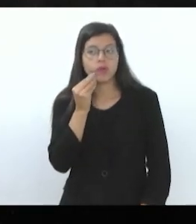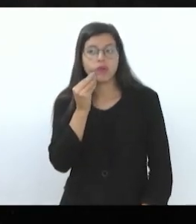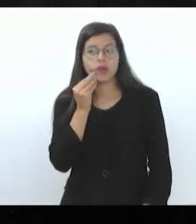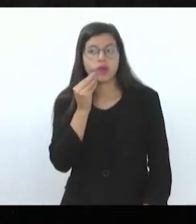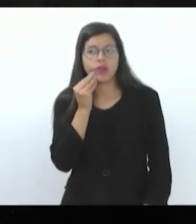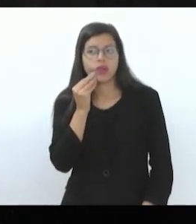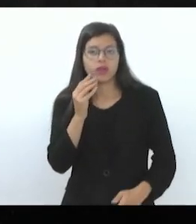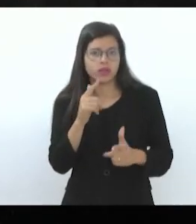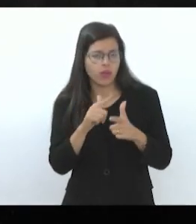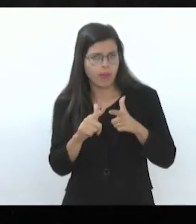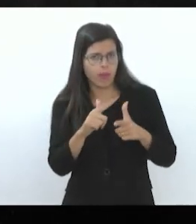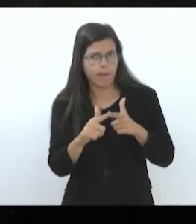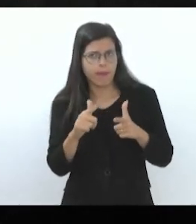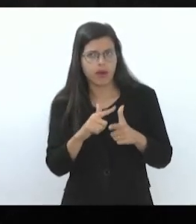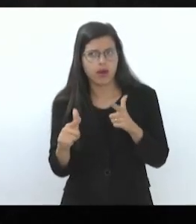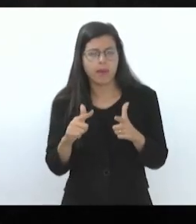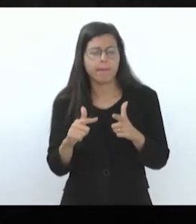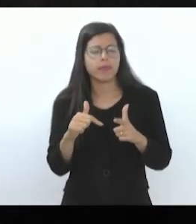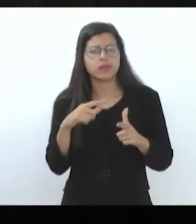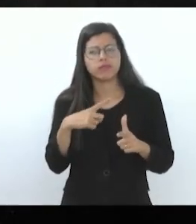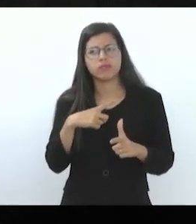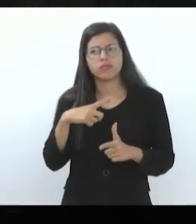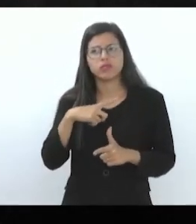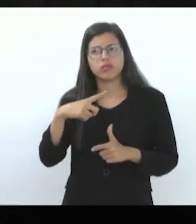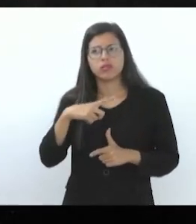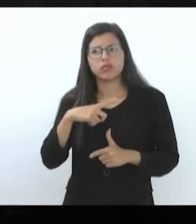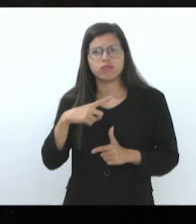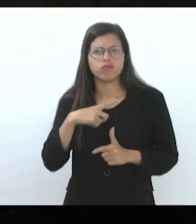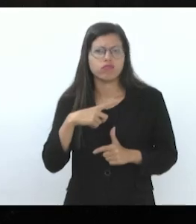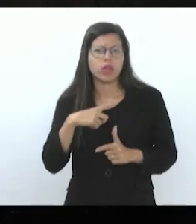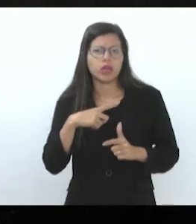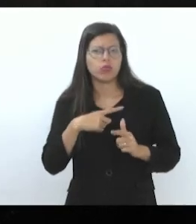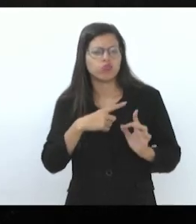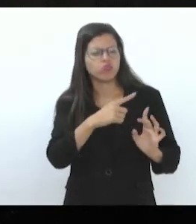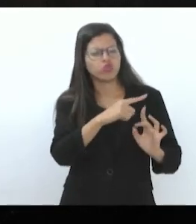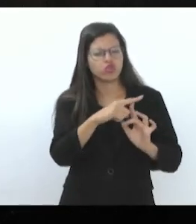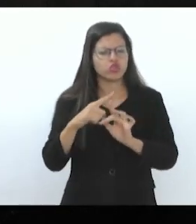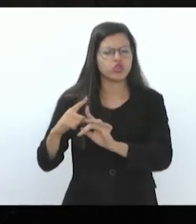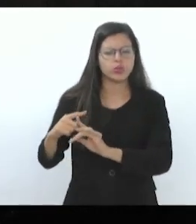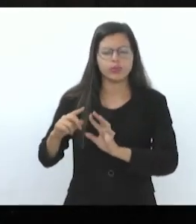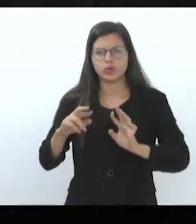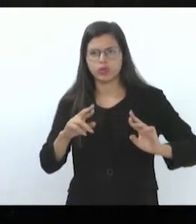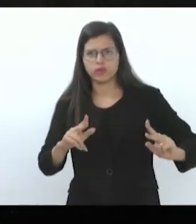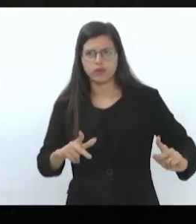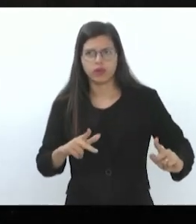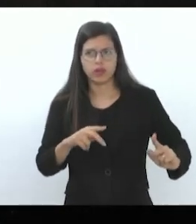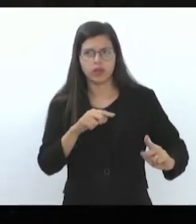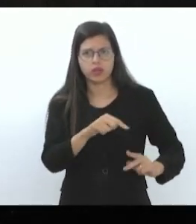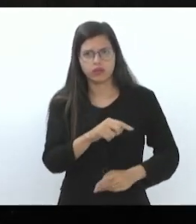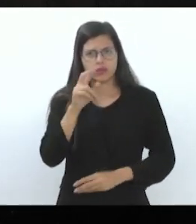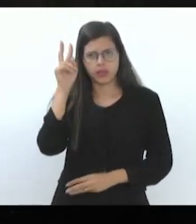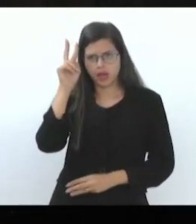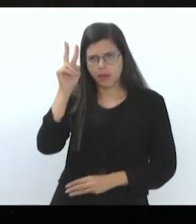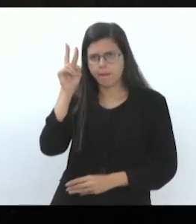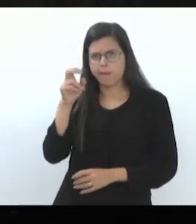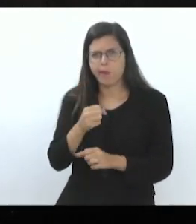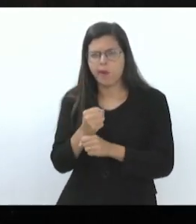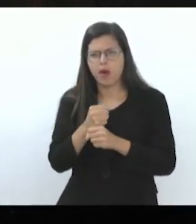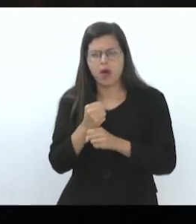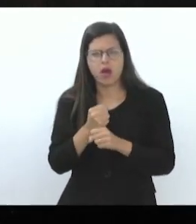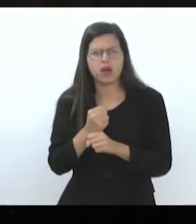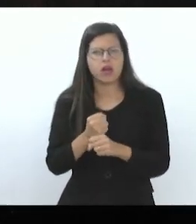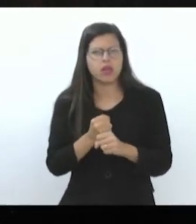acidente tem uma natureza distinta. Aquele que a Vossa Excelência lembra-se bem, de